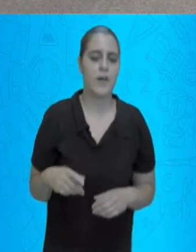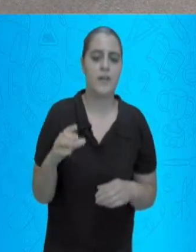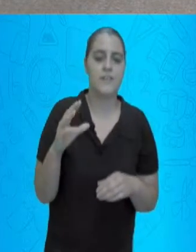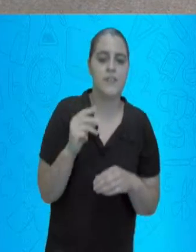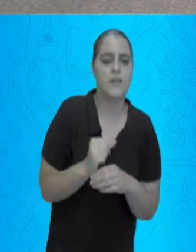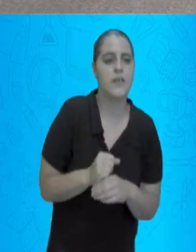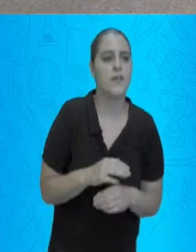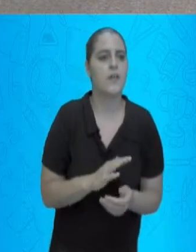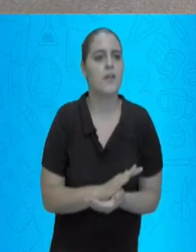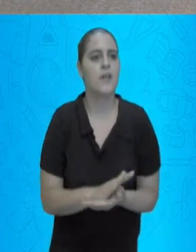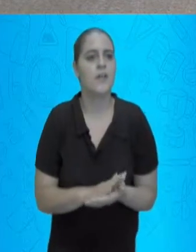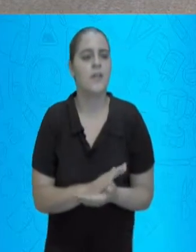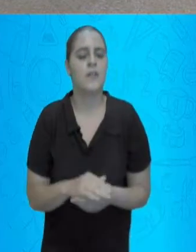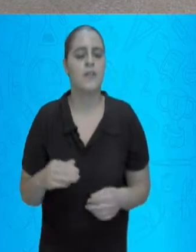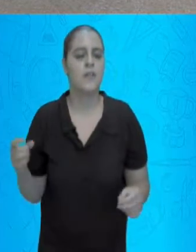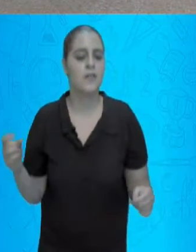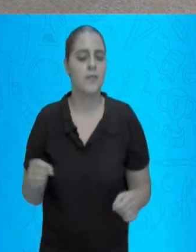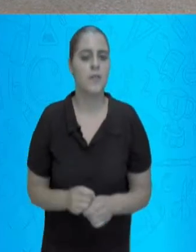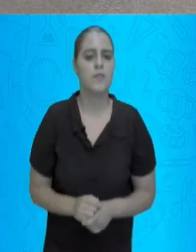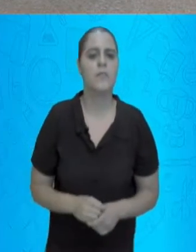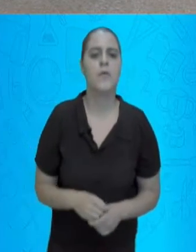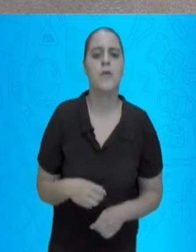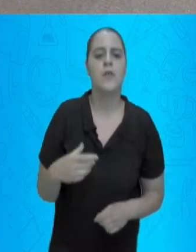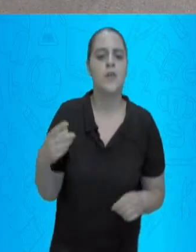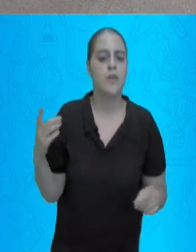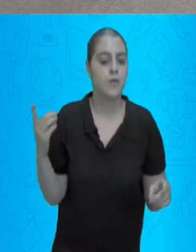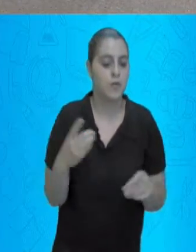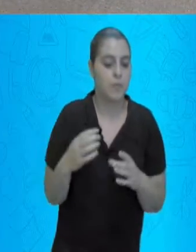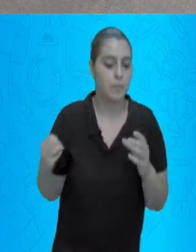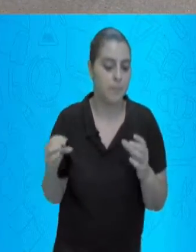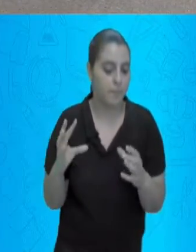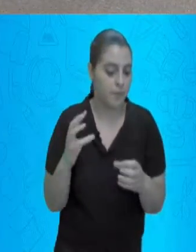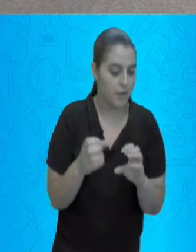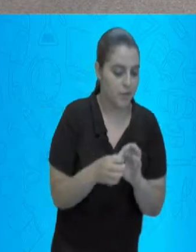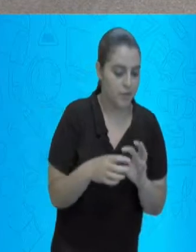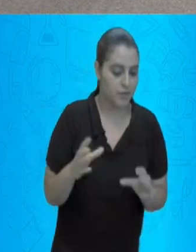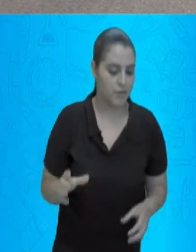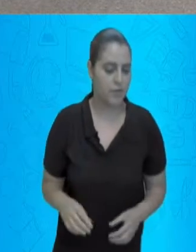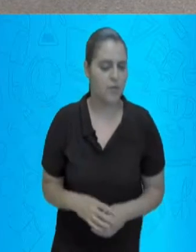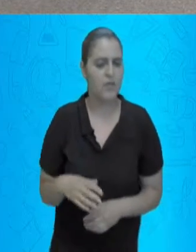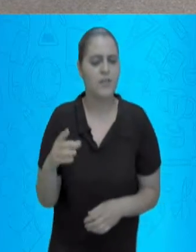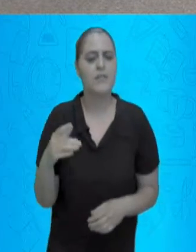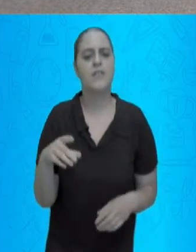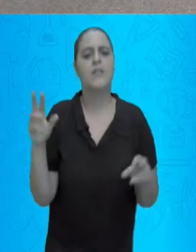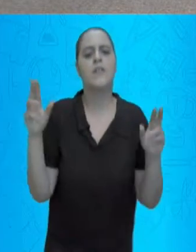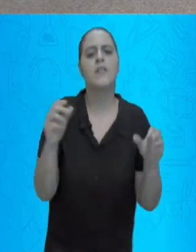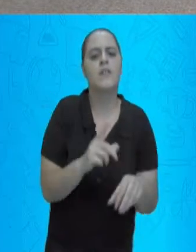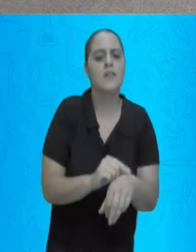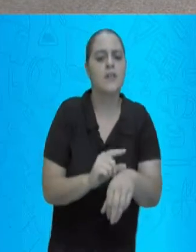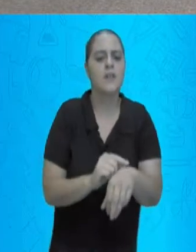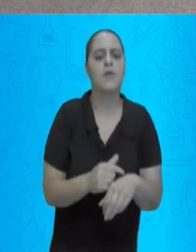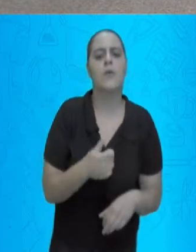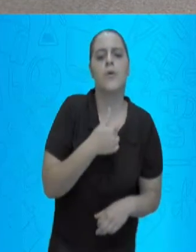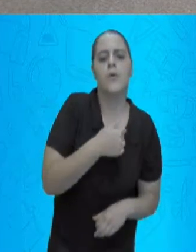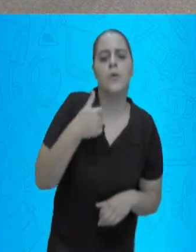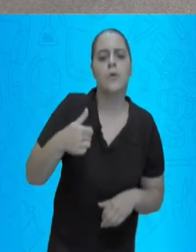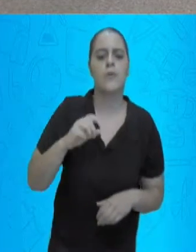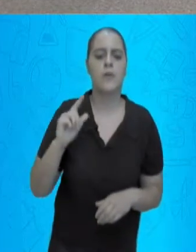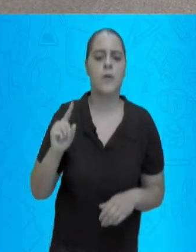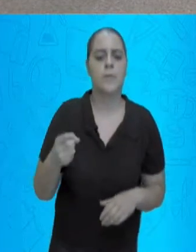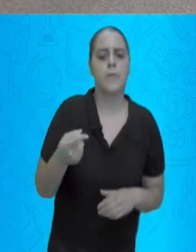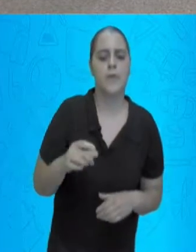desidratação, completa-se o processo de formação do fóssil. Esse tempo é estimado em 11.000